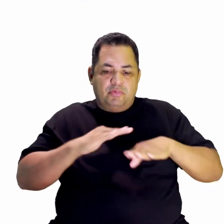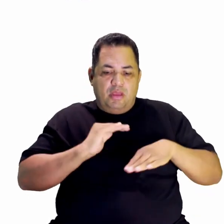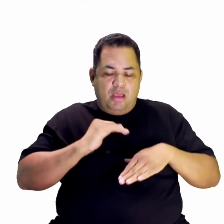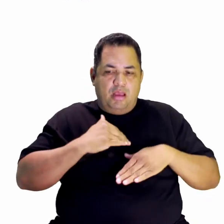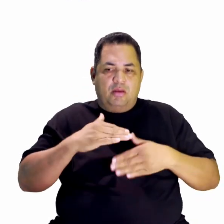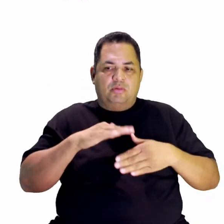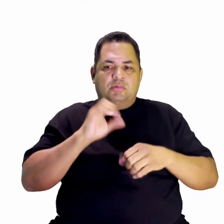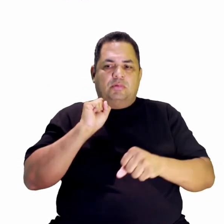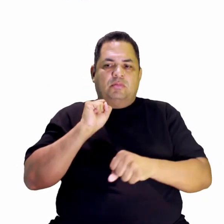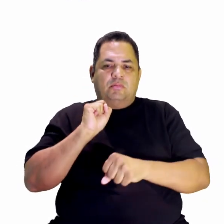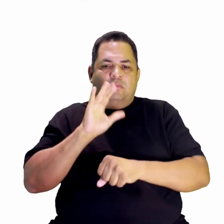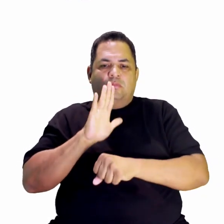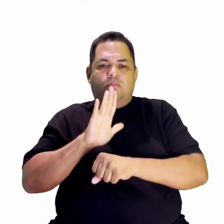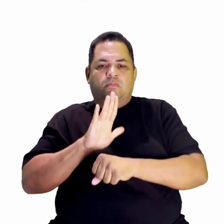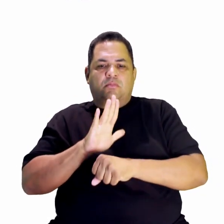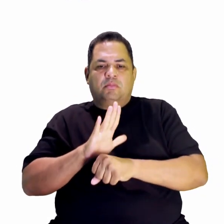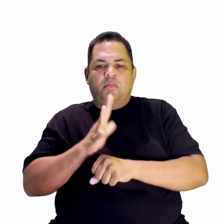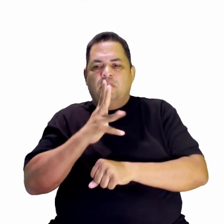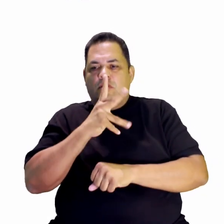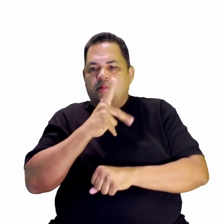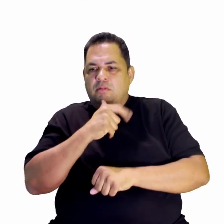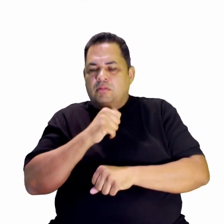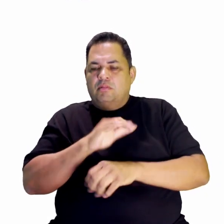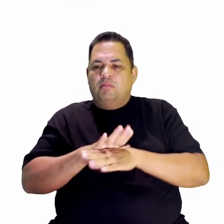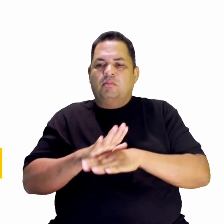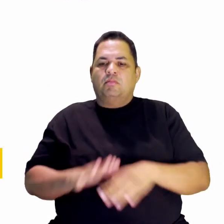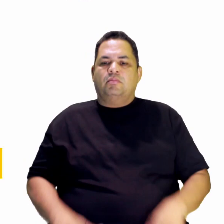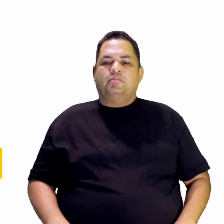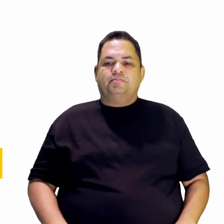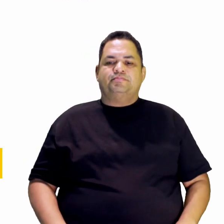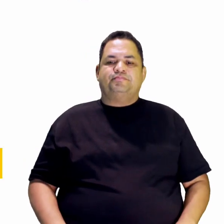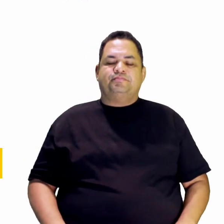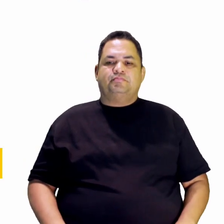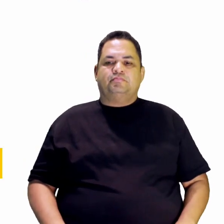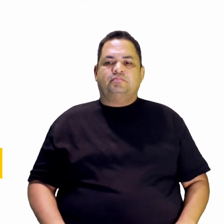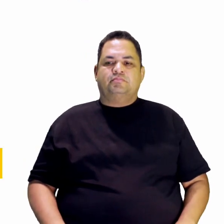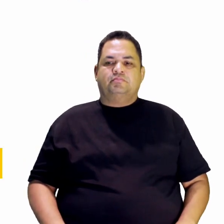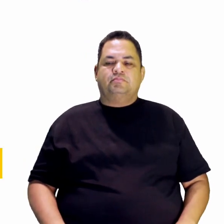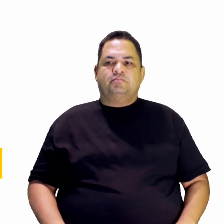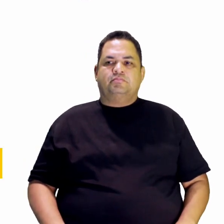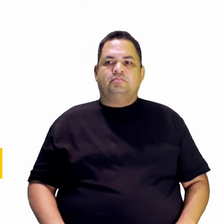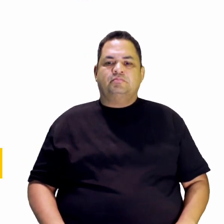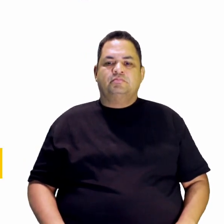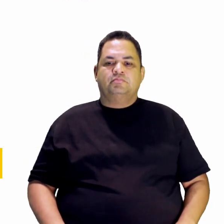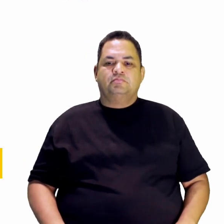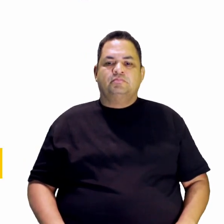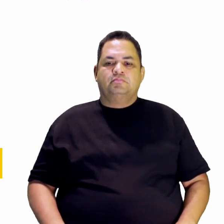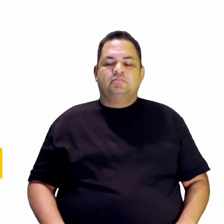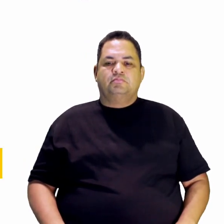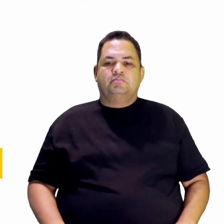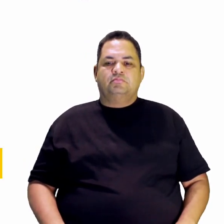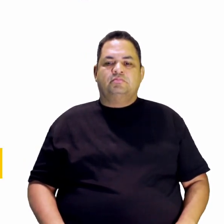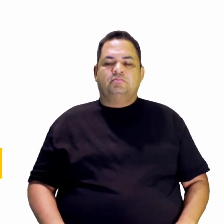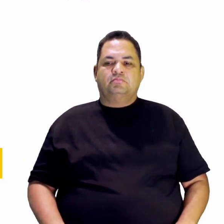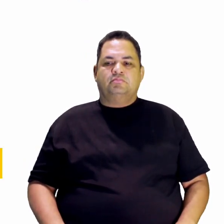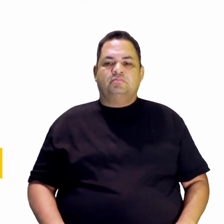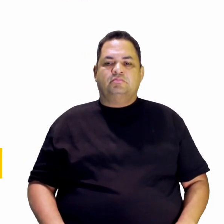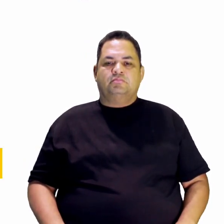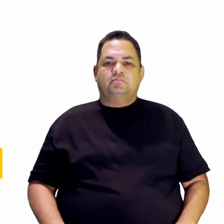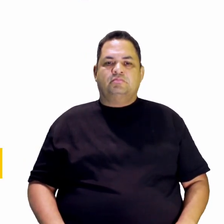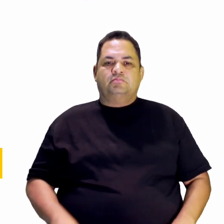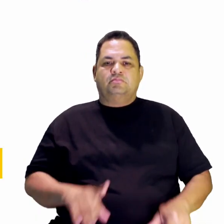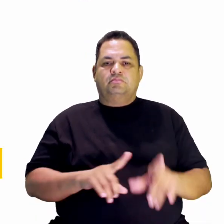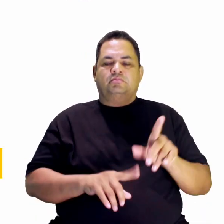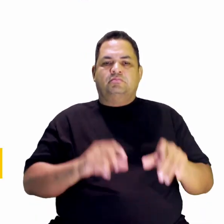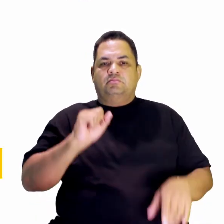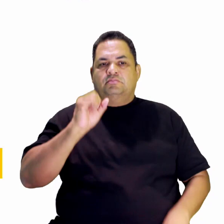Na hora de frear, não foi suficiente para mover. As caixas ficam na parte traseira desigual ao movimento.